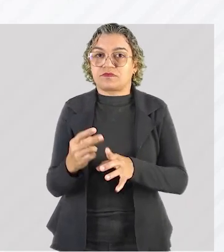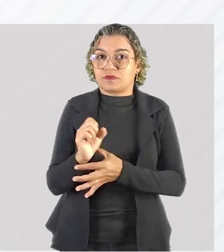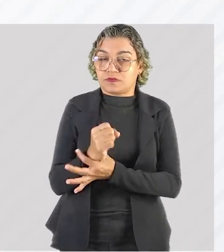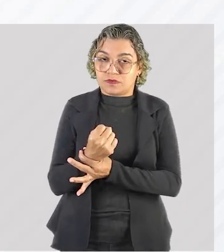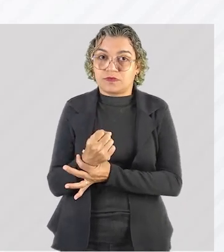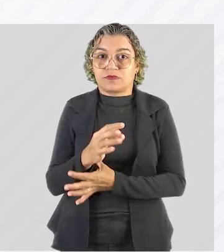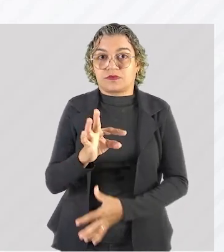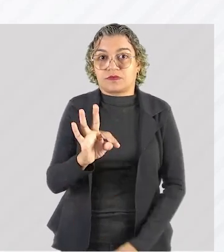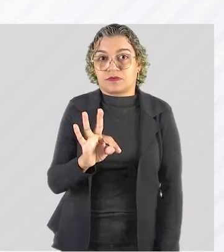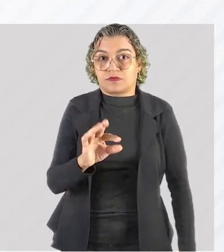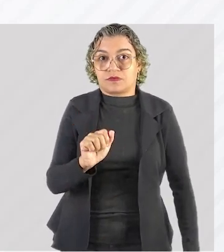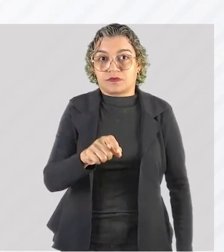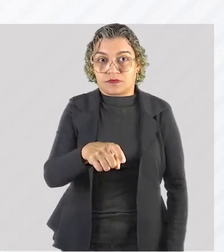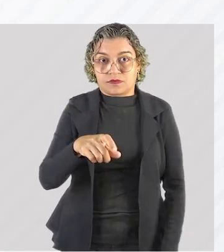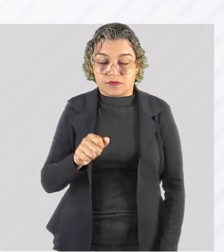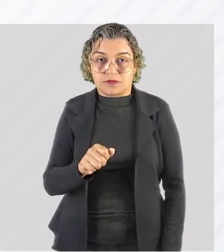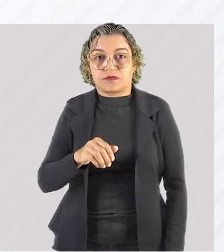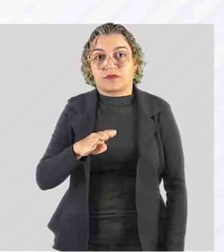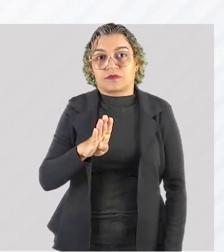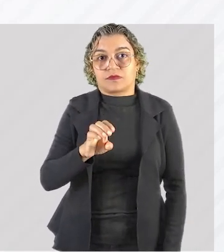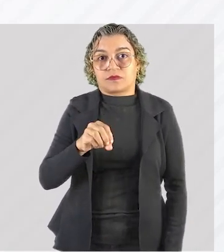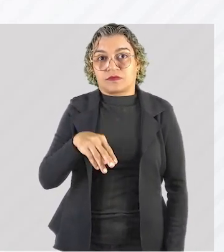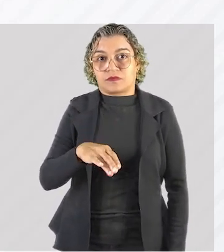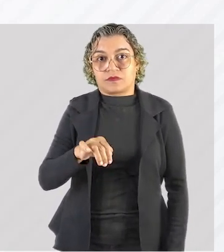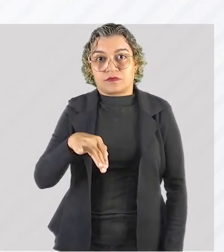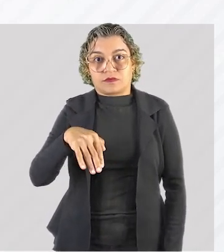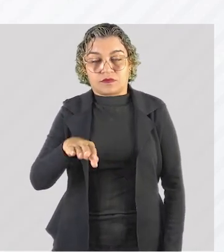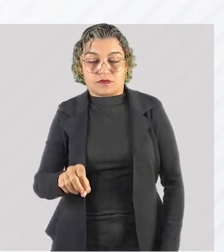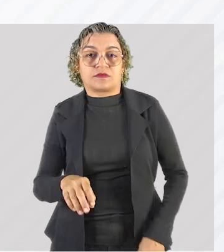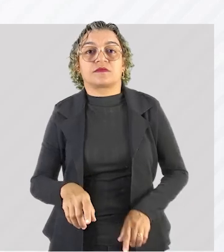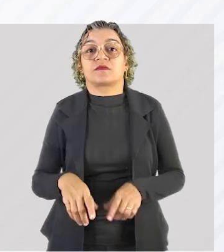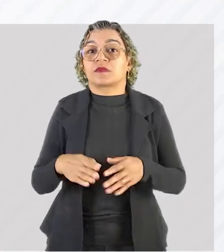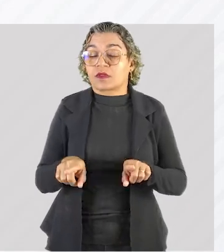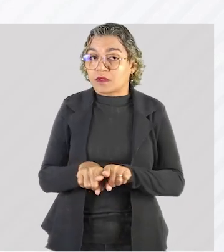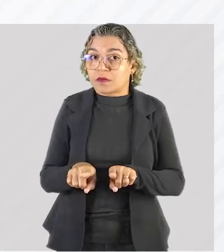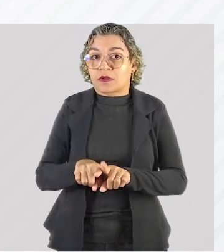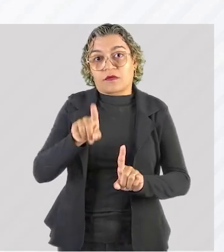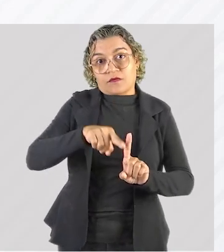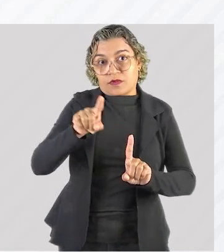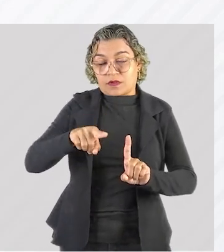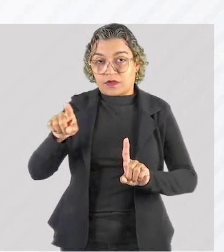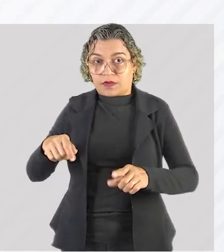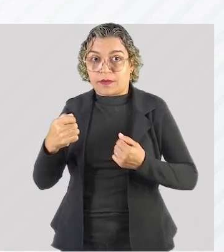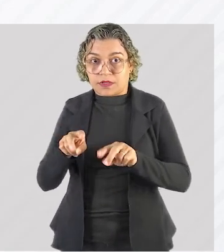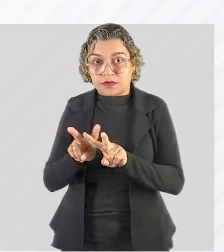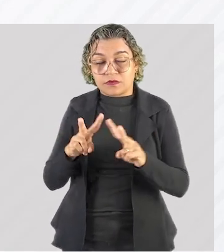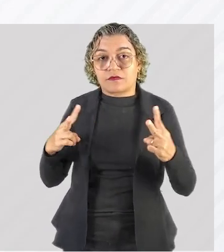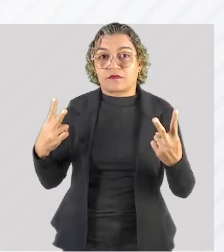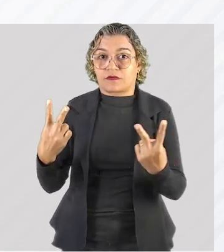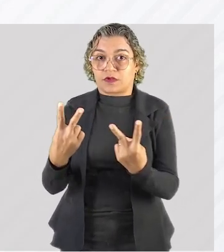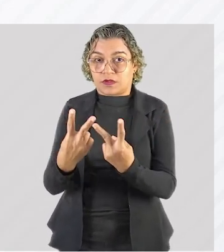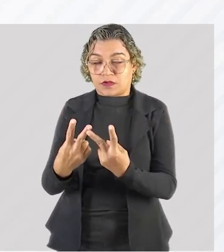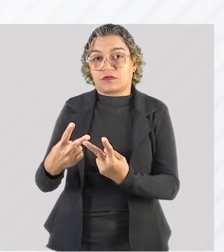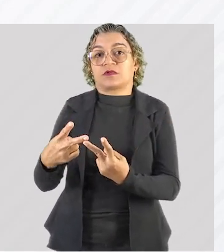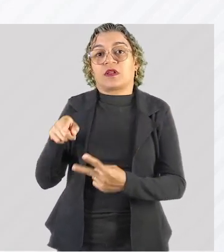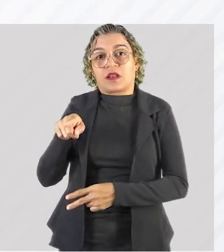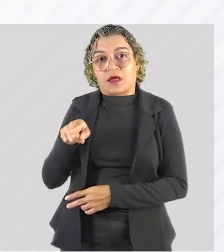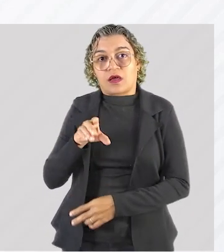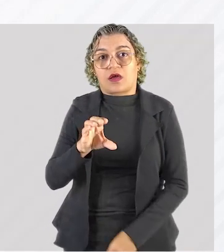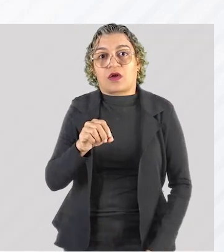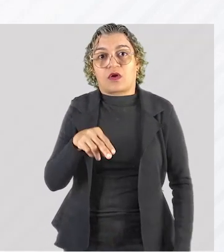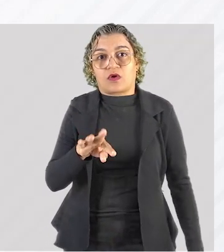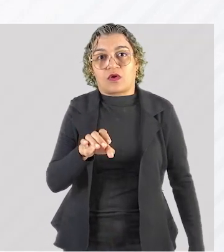de taxa de bombeamento, e uma variável que depende do volume X de concreto